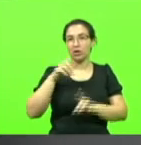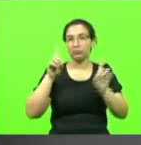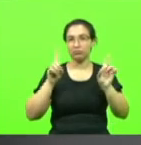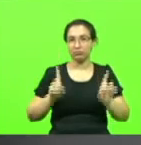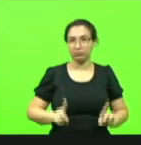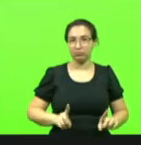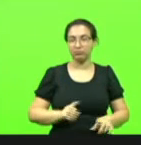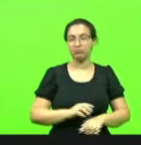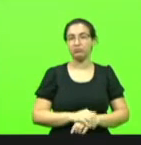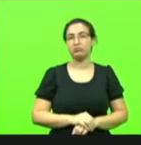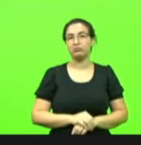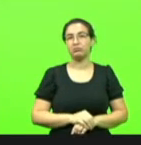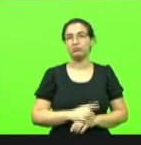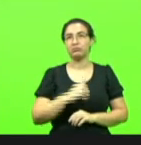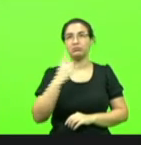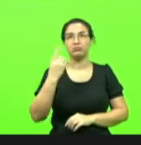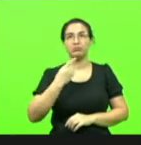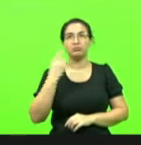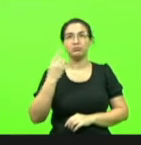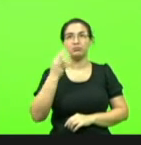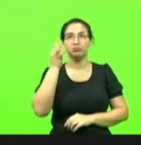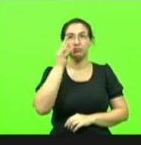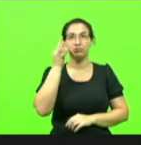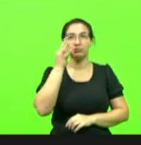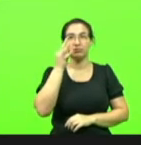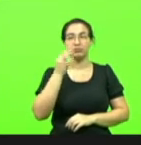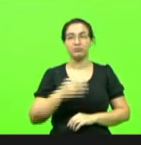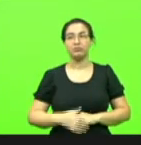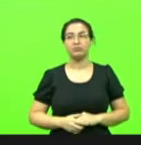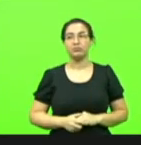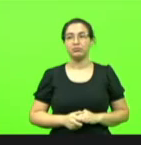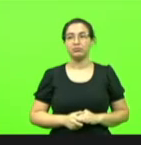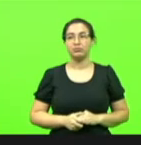deficiência com a palavra deputado Fernando Klein